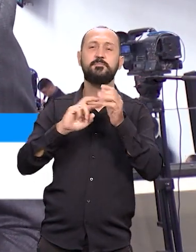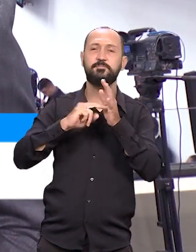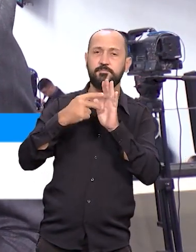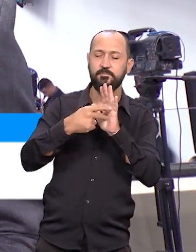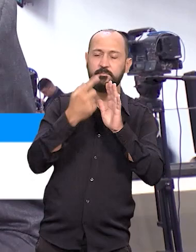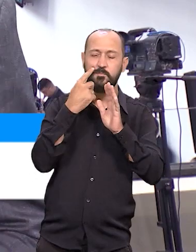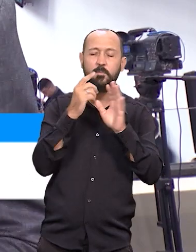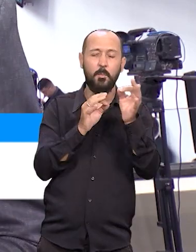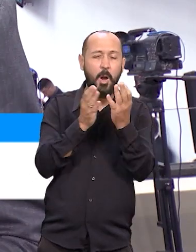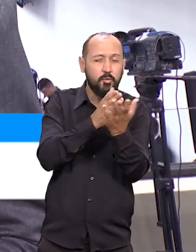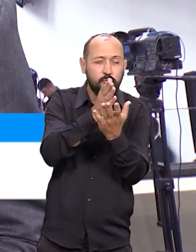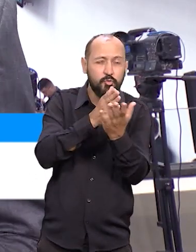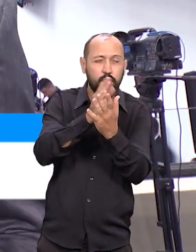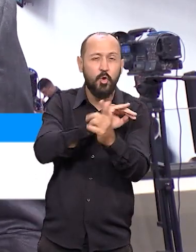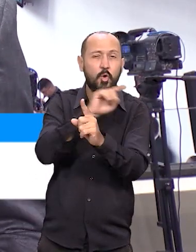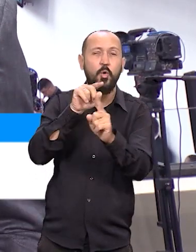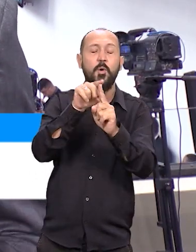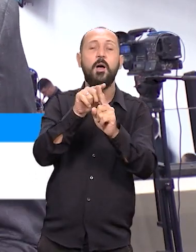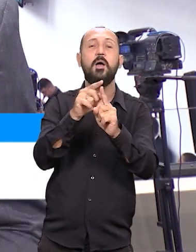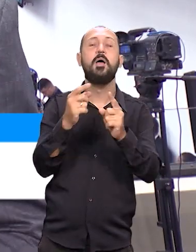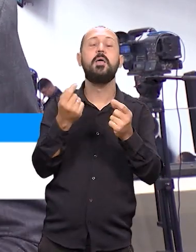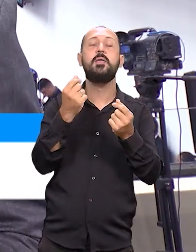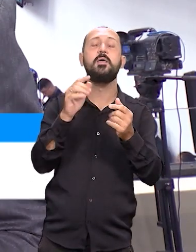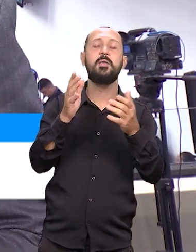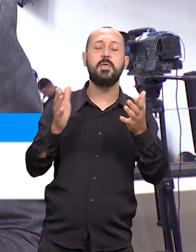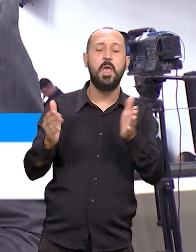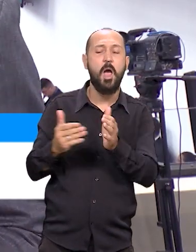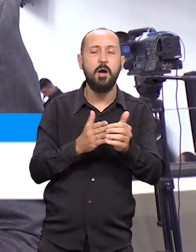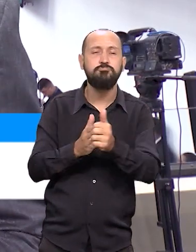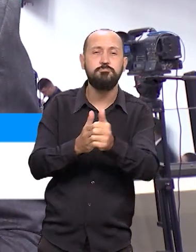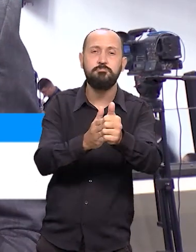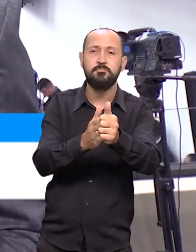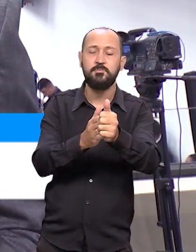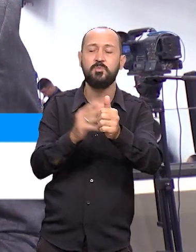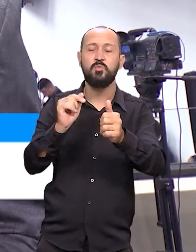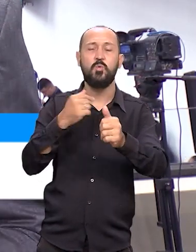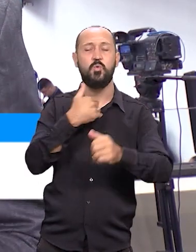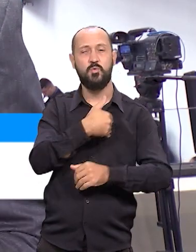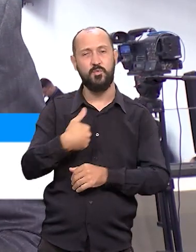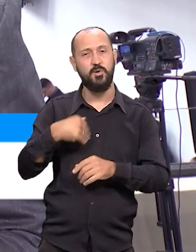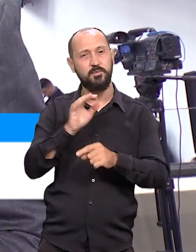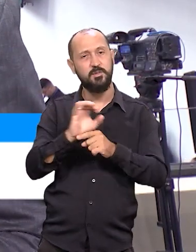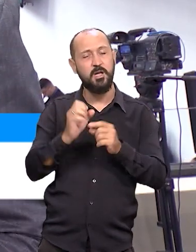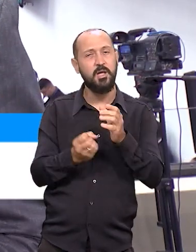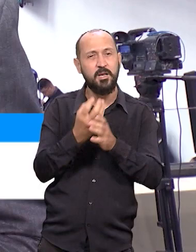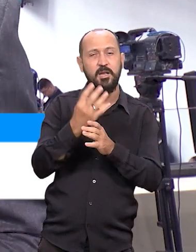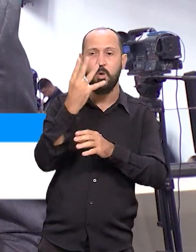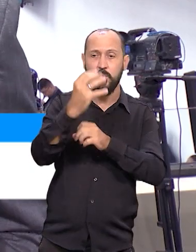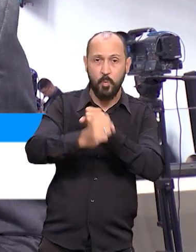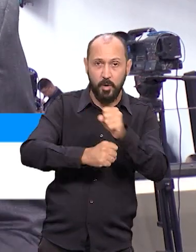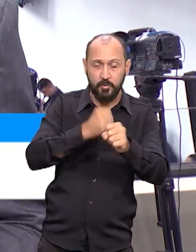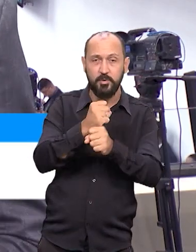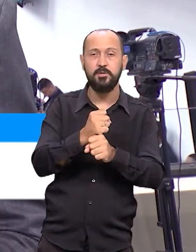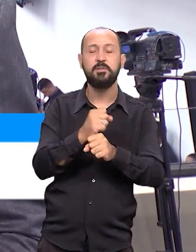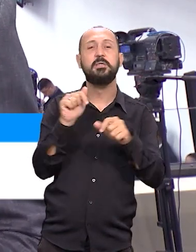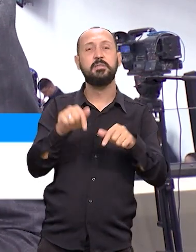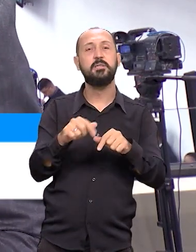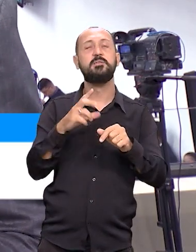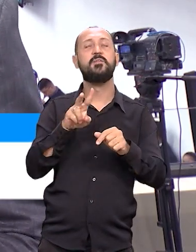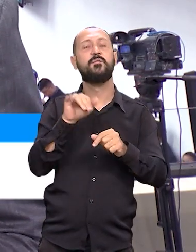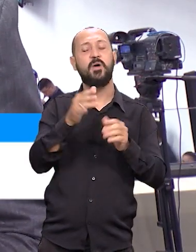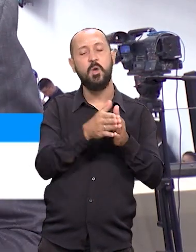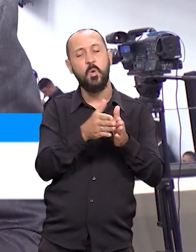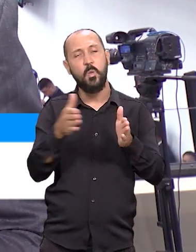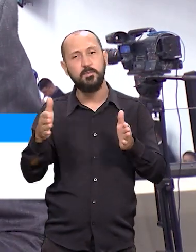de diretrizes, objetivos e metas que norteiam as ações do governo do estado. Ele é elaborado a cada 4 anos e este